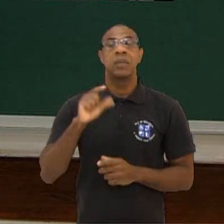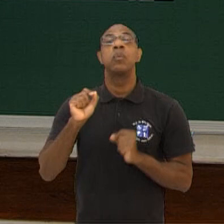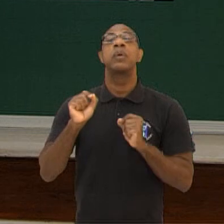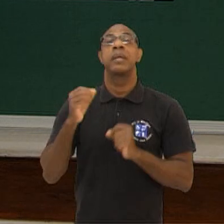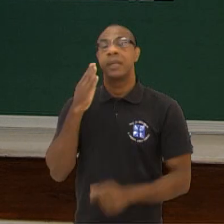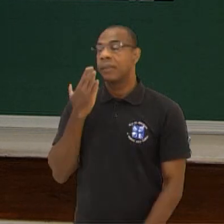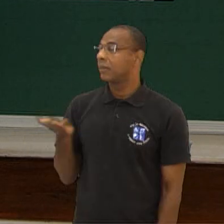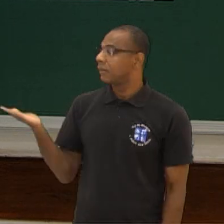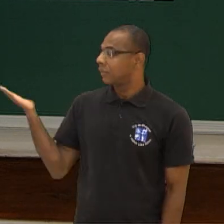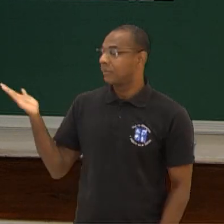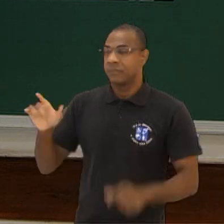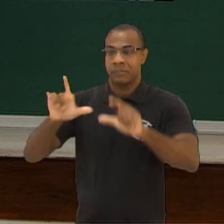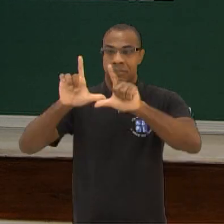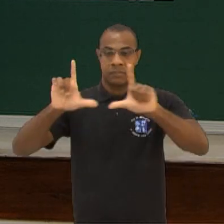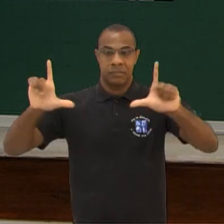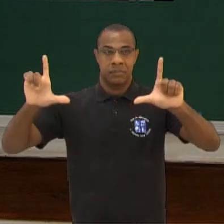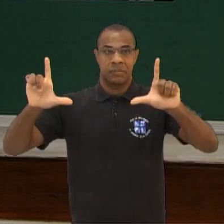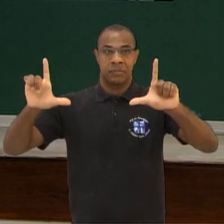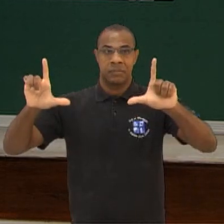então,